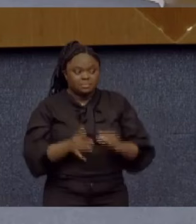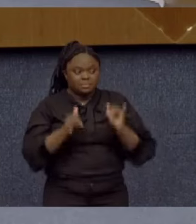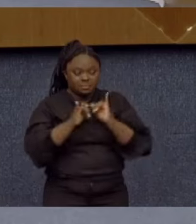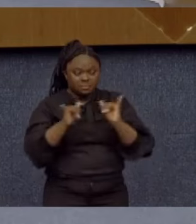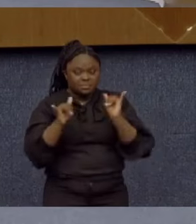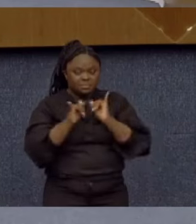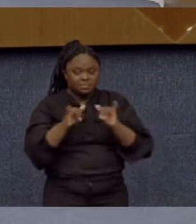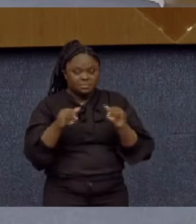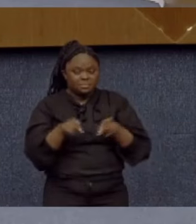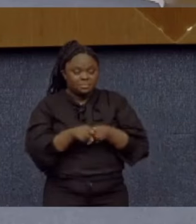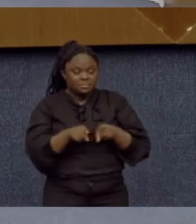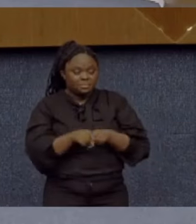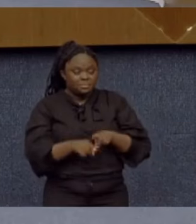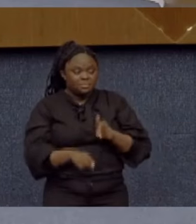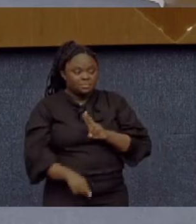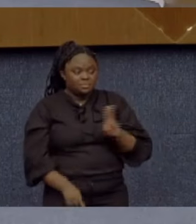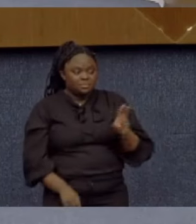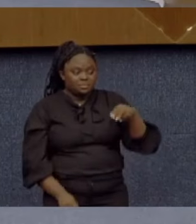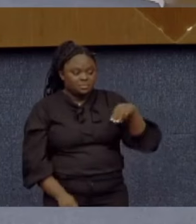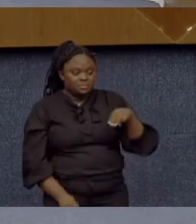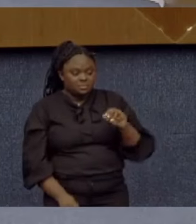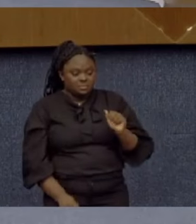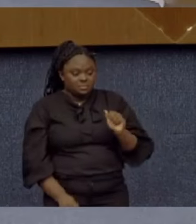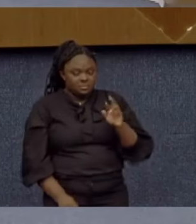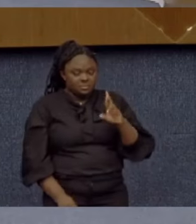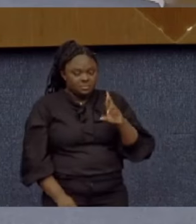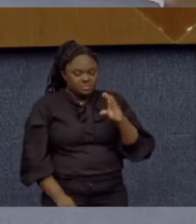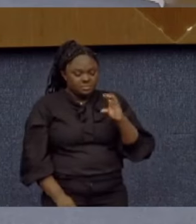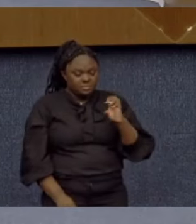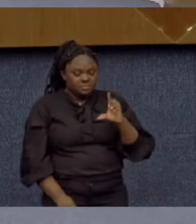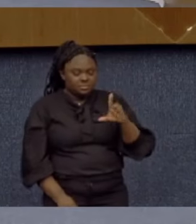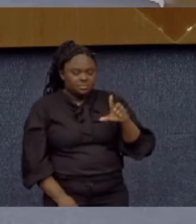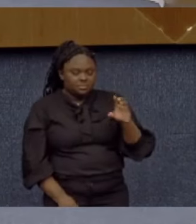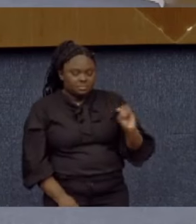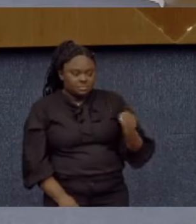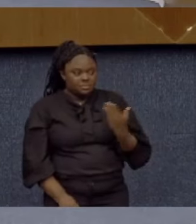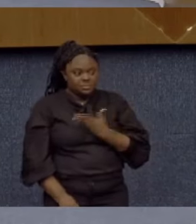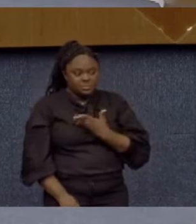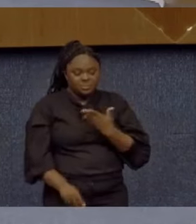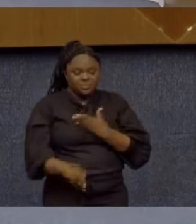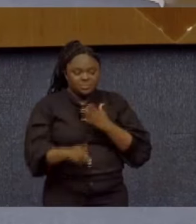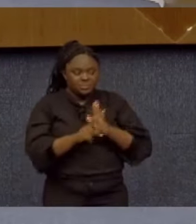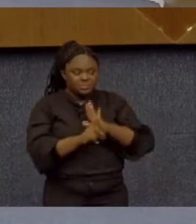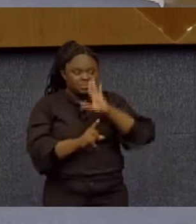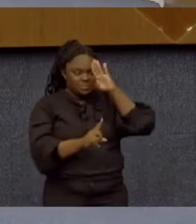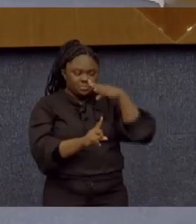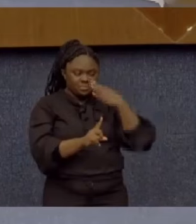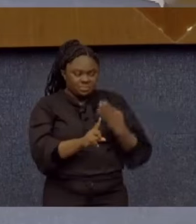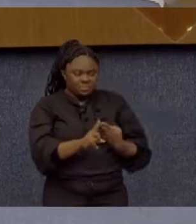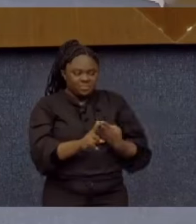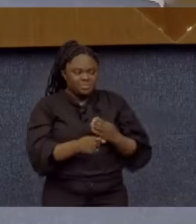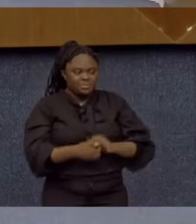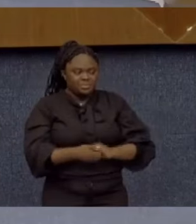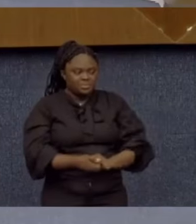Anunciamos também Marcelo Antônio dos Santos Ferreira, amigo da homenageada.